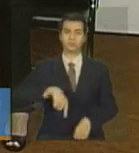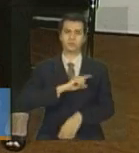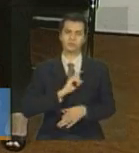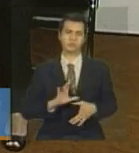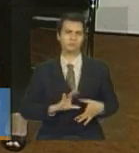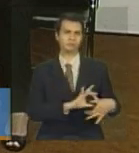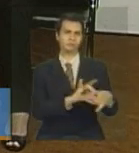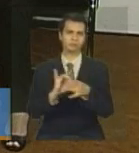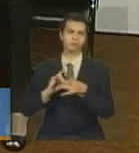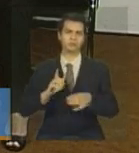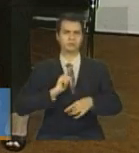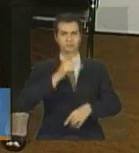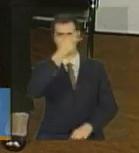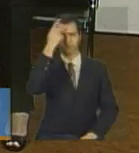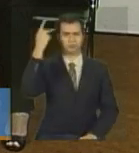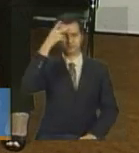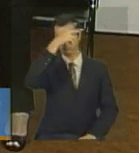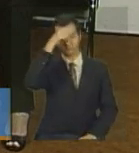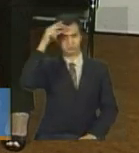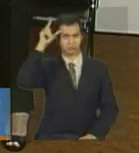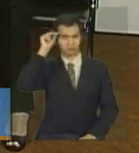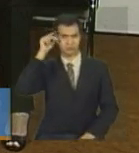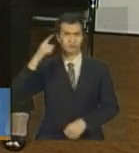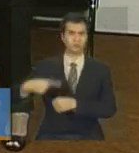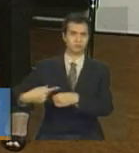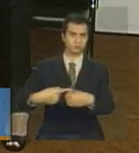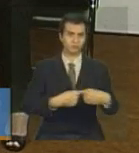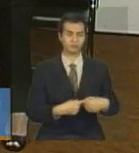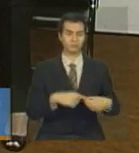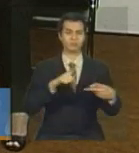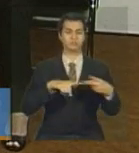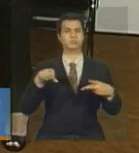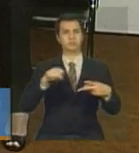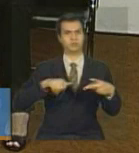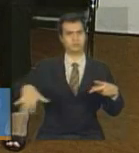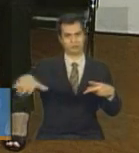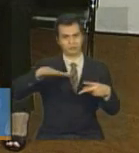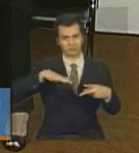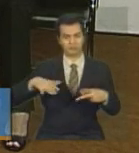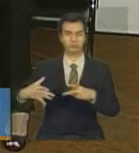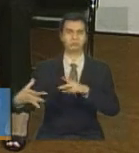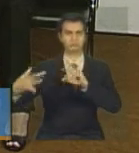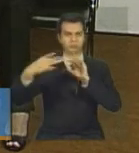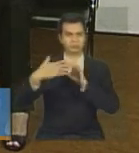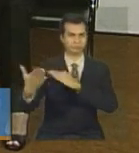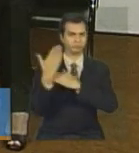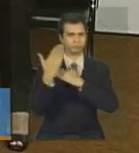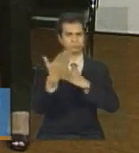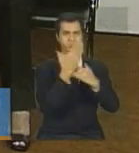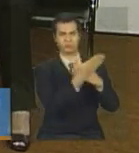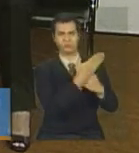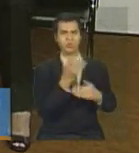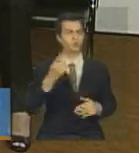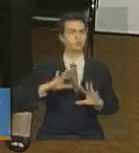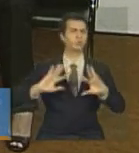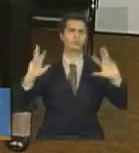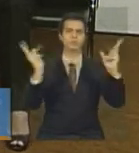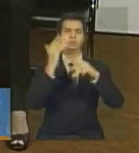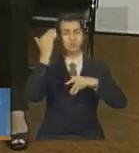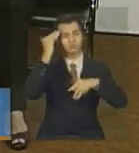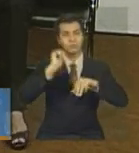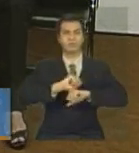parceria dos prefeitos, das áreas da assistência social. Eles têm bem a compreensão de que é necessário